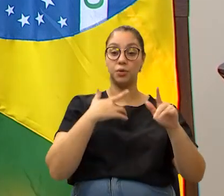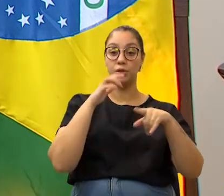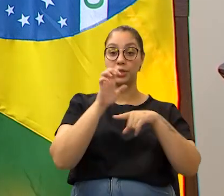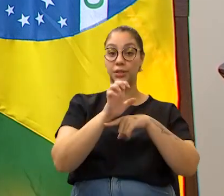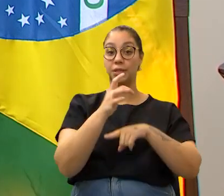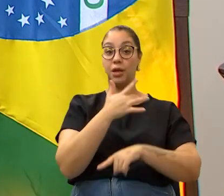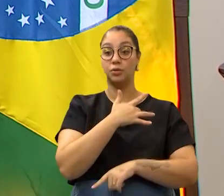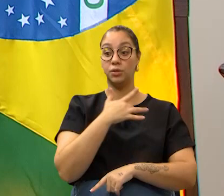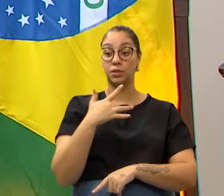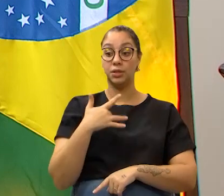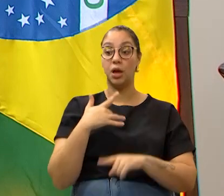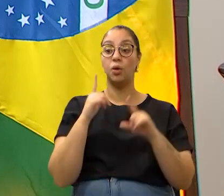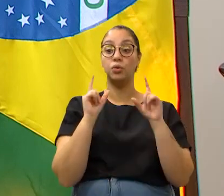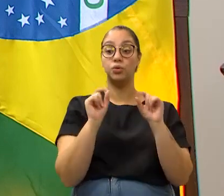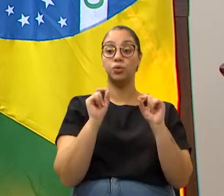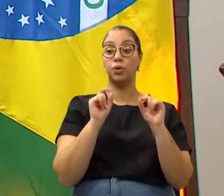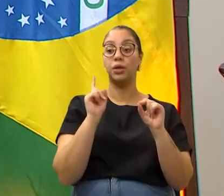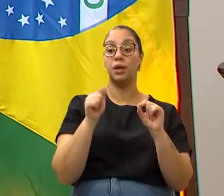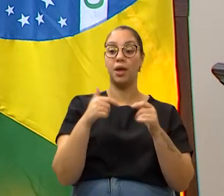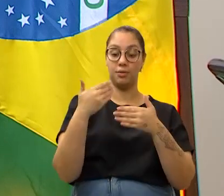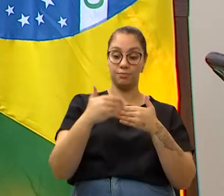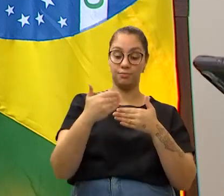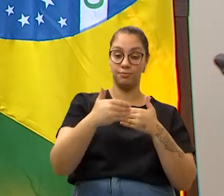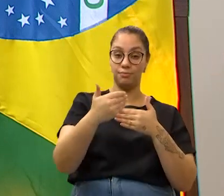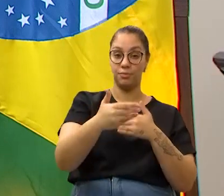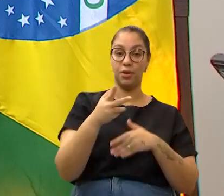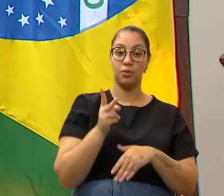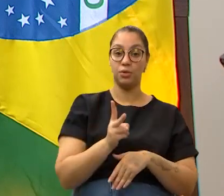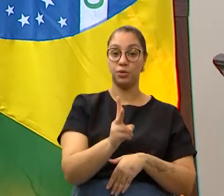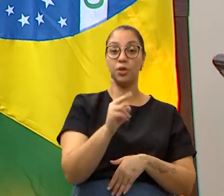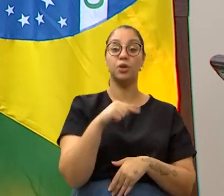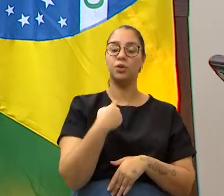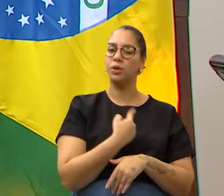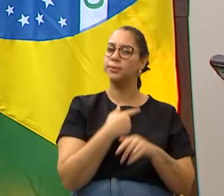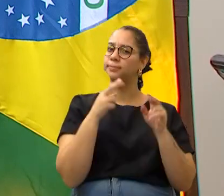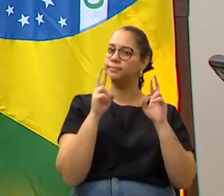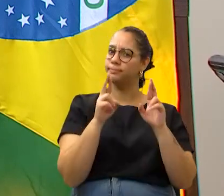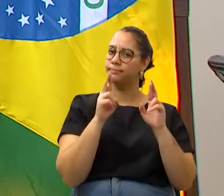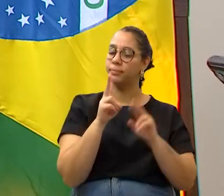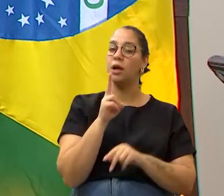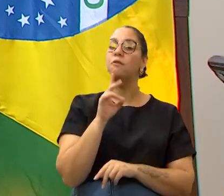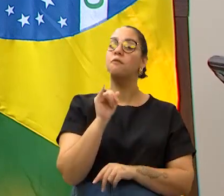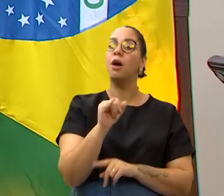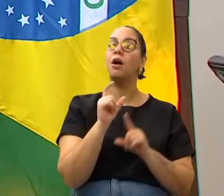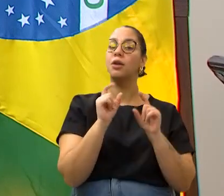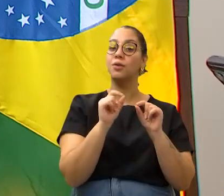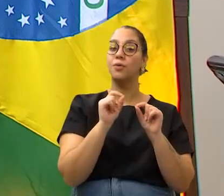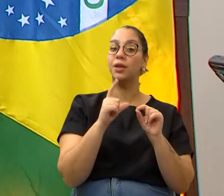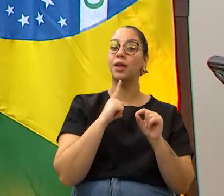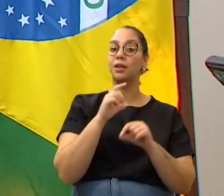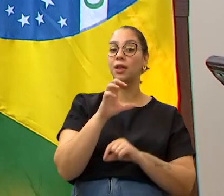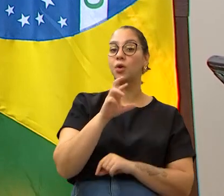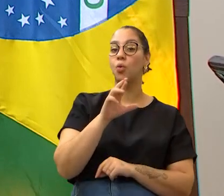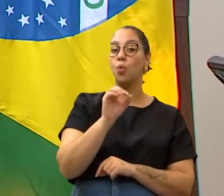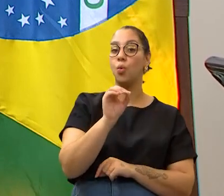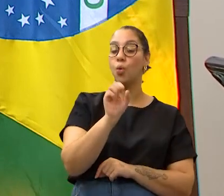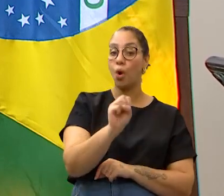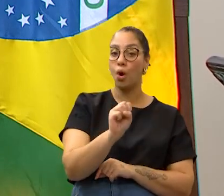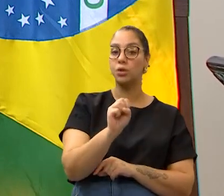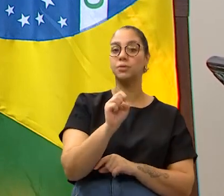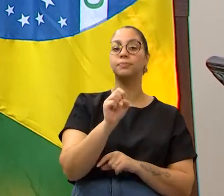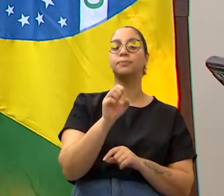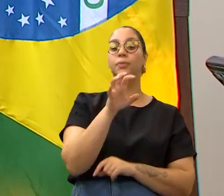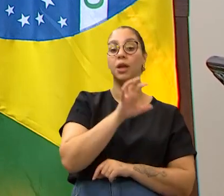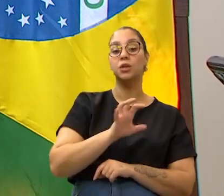Saúde exatamente para dar sequência a isso. A gente está muito otimista que a gente em breve possa ter esse cross-regional e